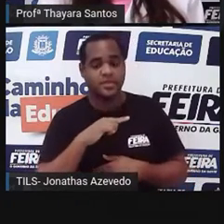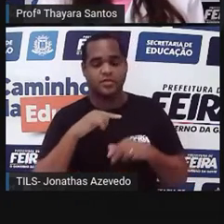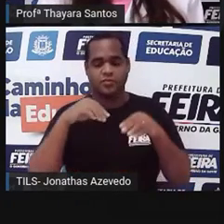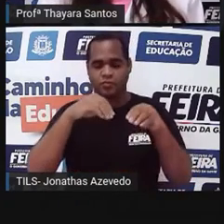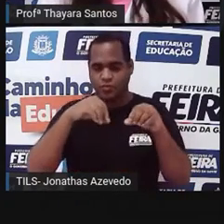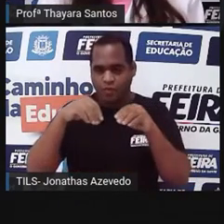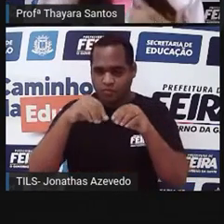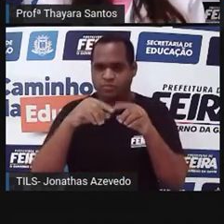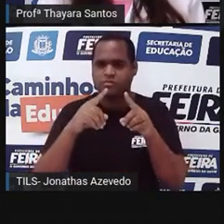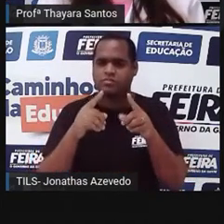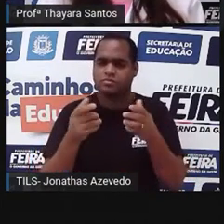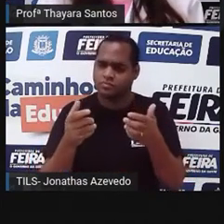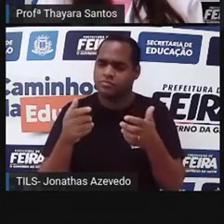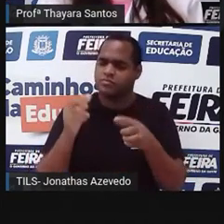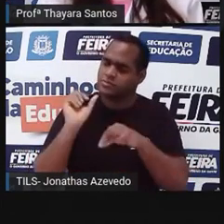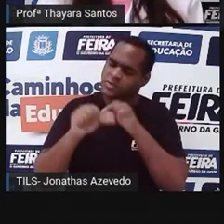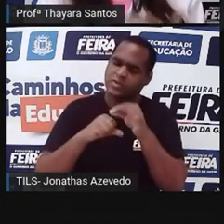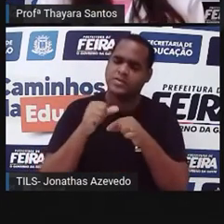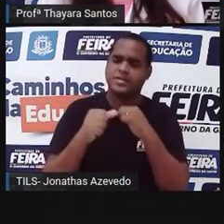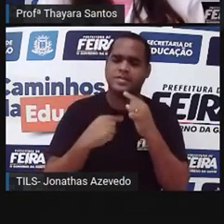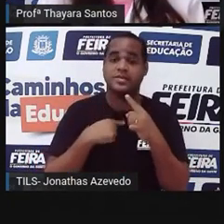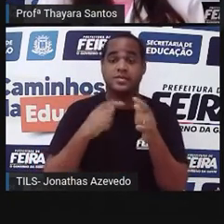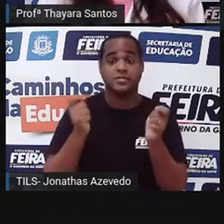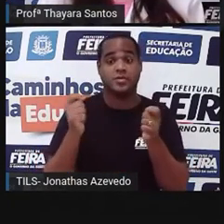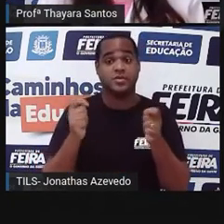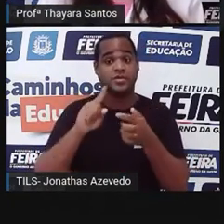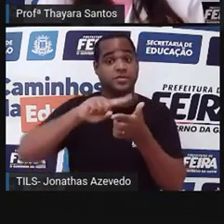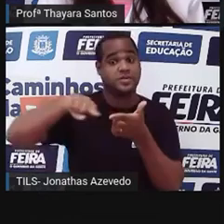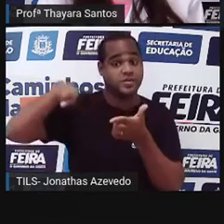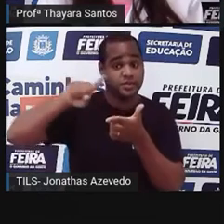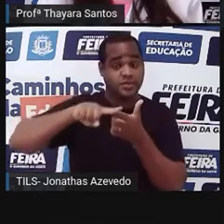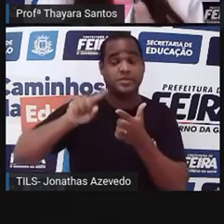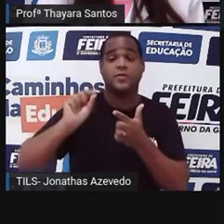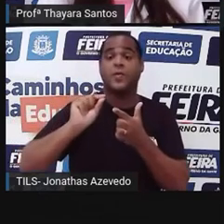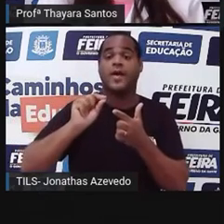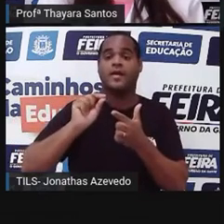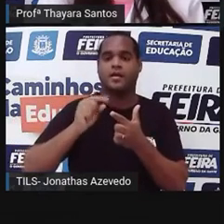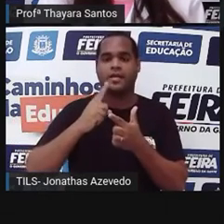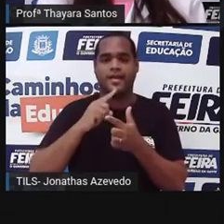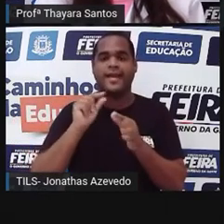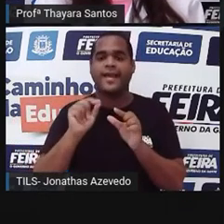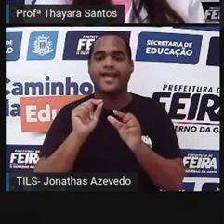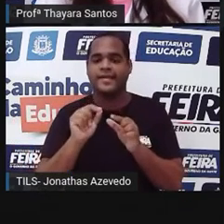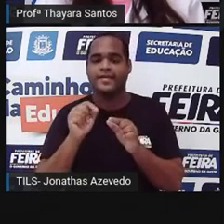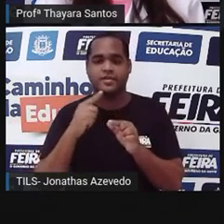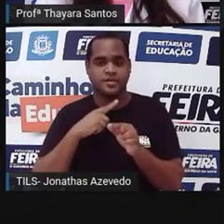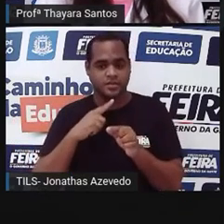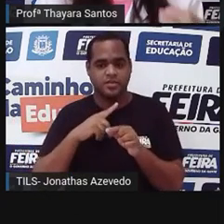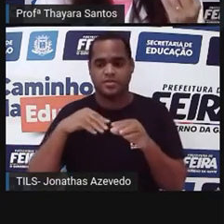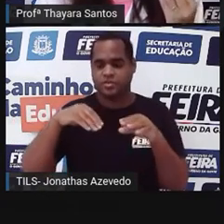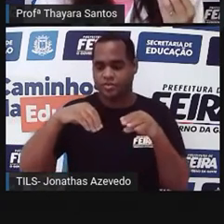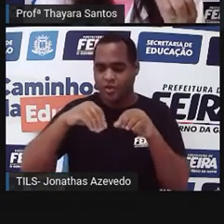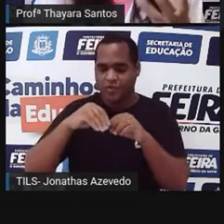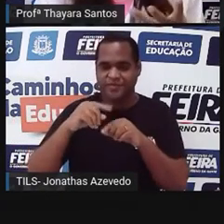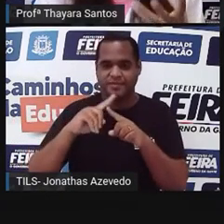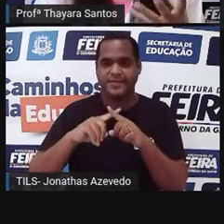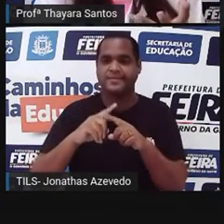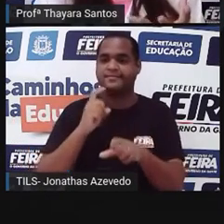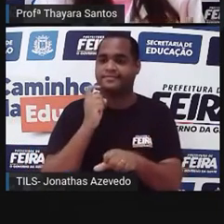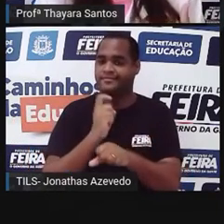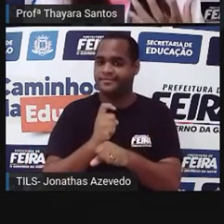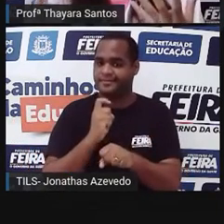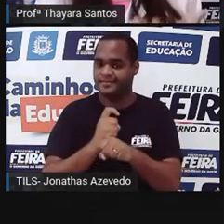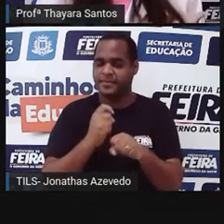eu não tenho risco de sofrer um processo que a gente chama de desertificação, que é quando esse solo fica todo rachado,